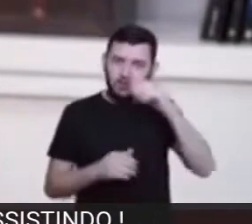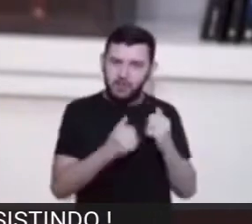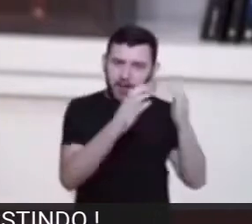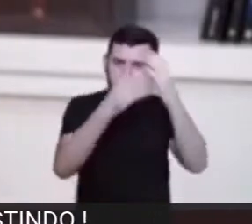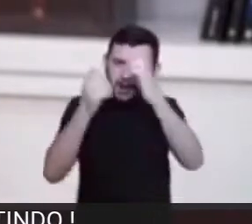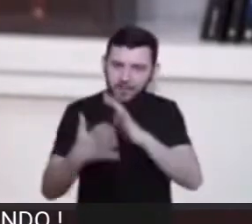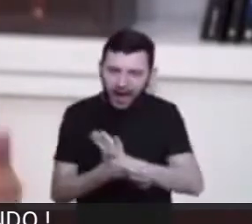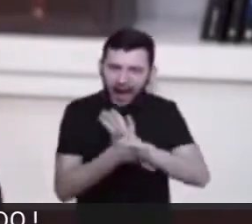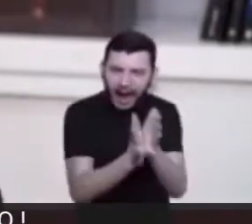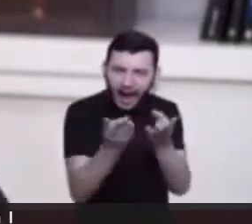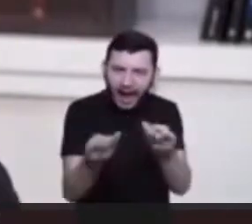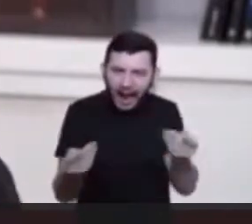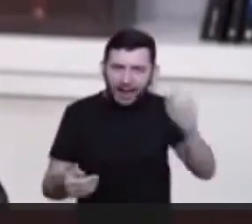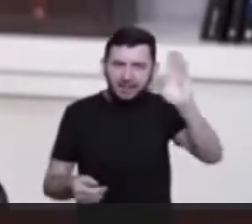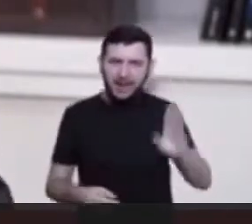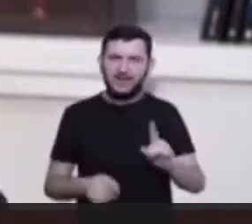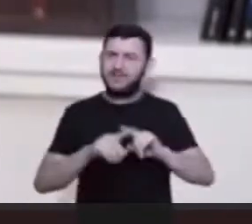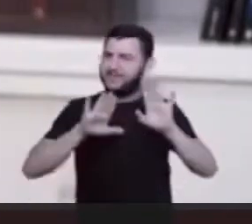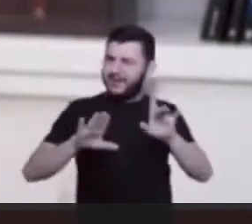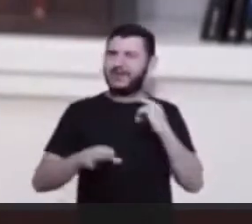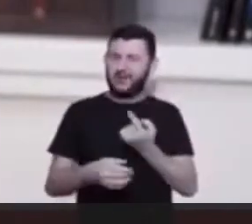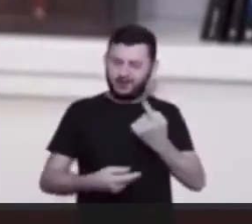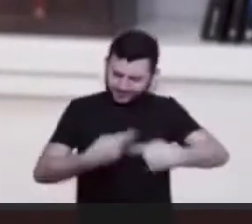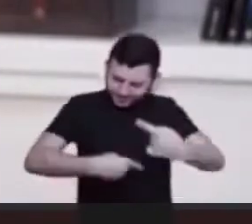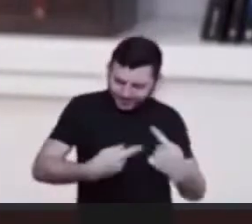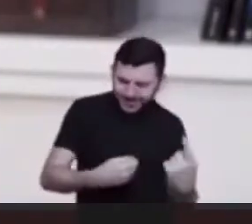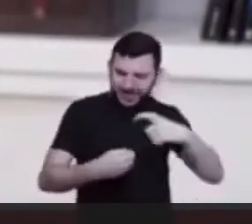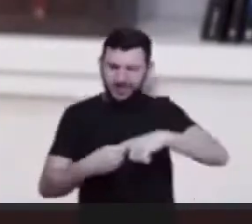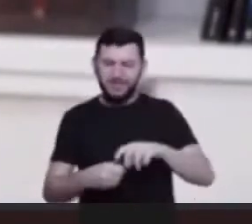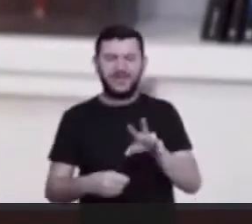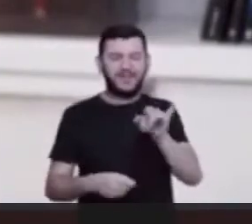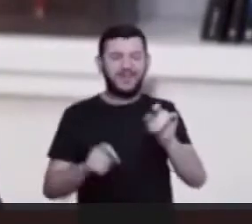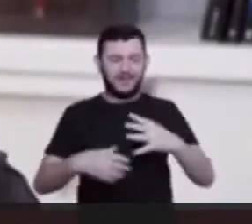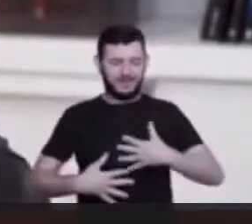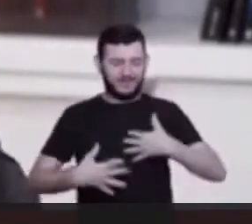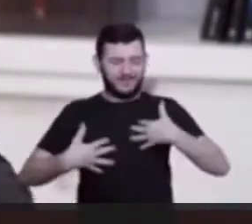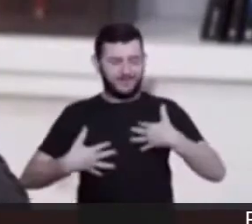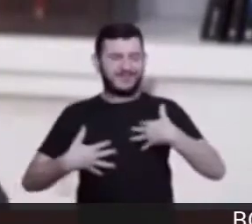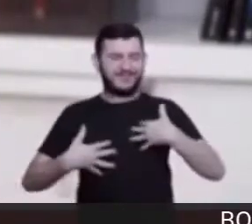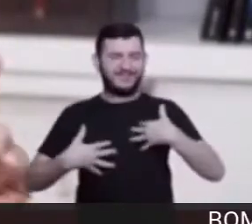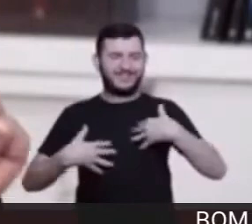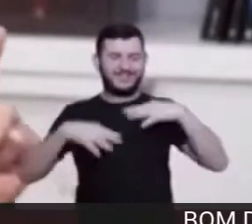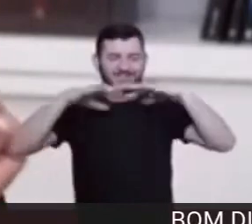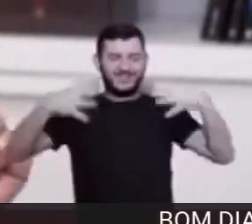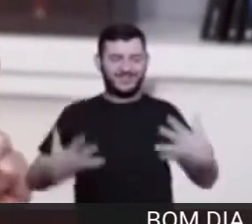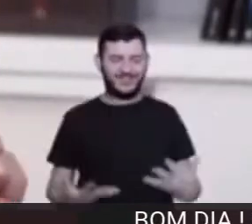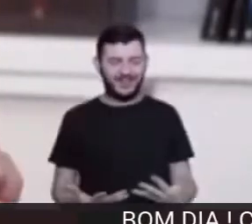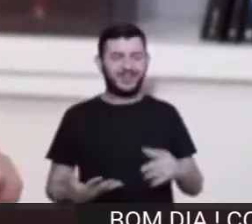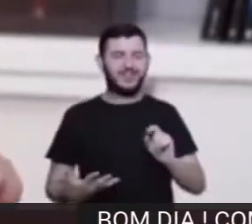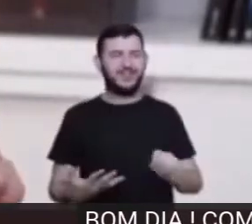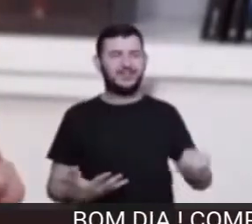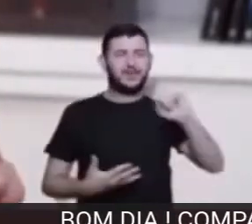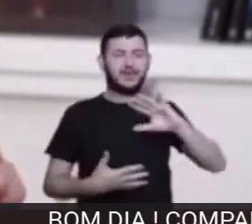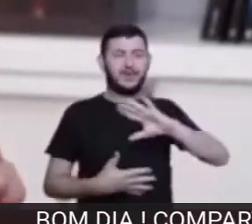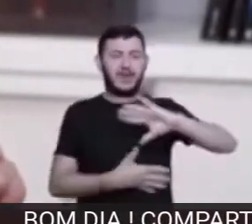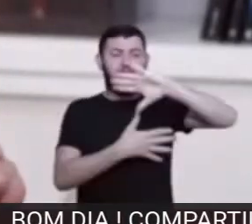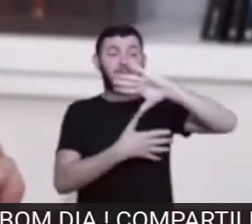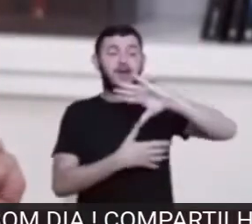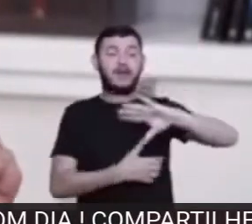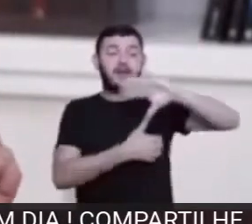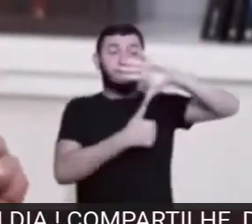prestígio internacional. Presidente, os Estados Unidos da América do Norte têm que aprender uma lição que nós já demos quando eu era